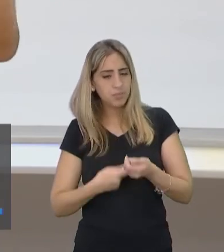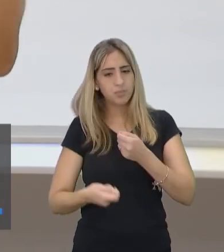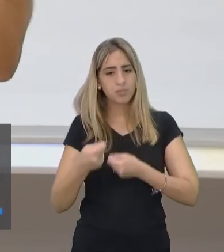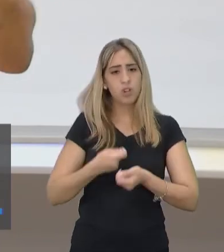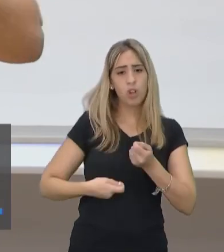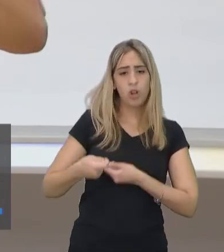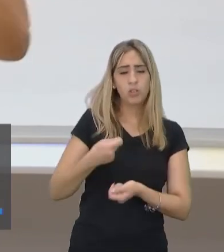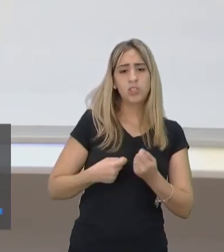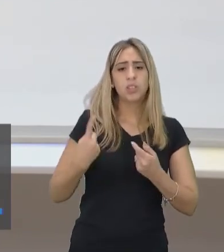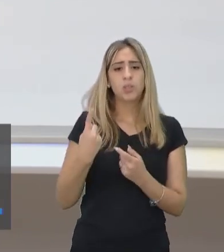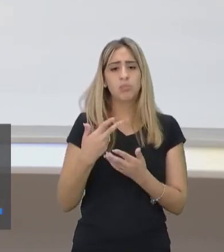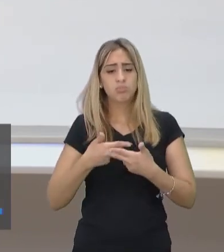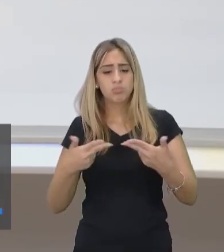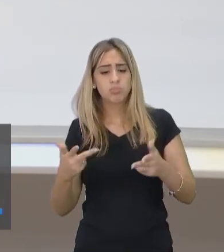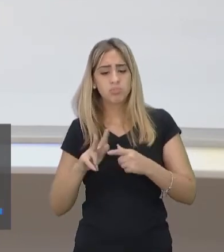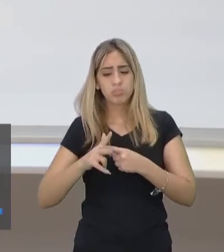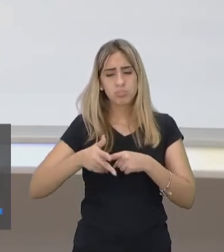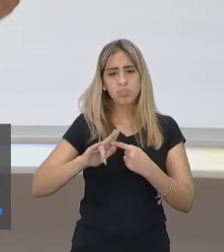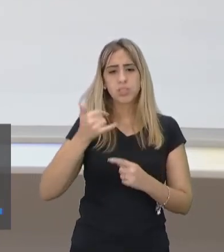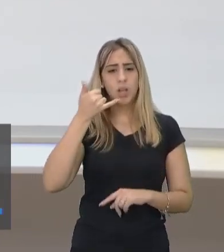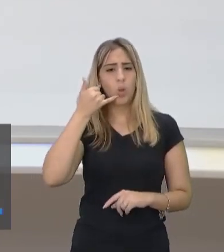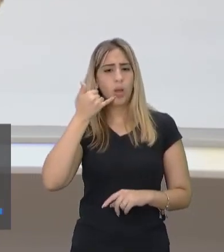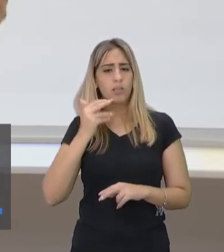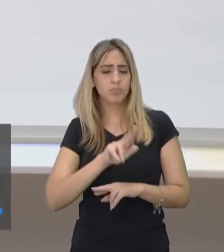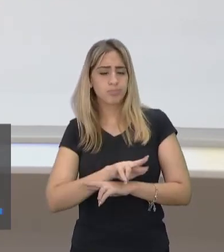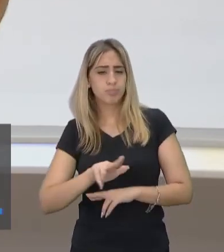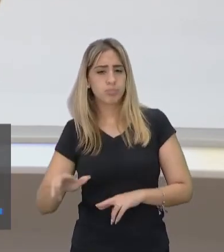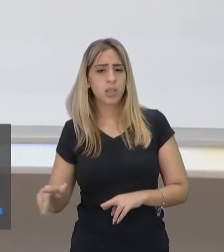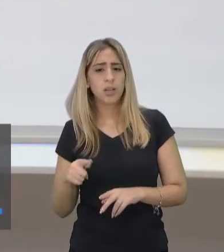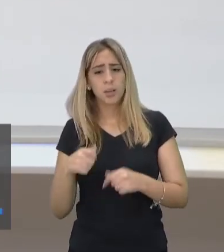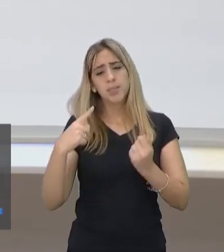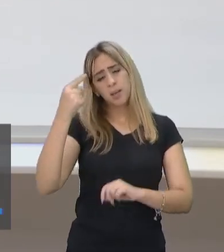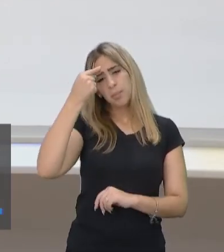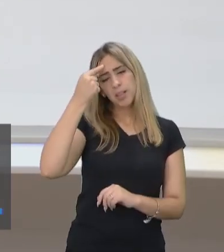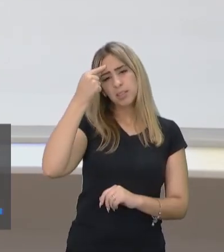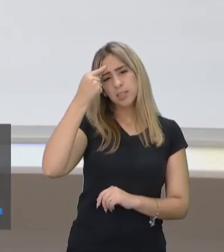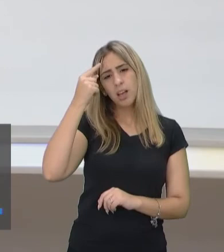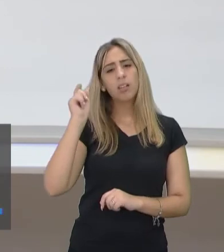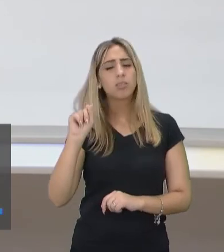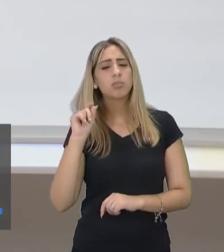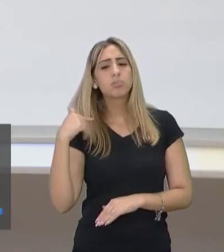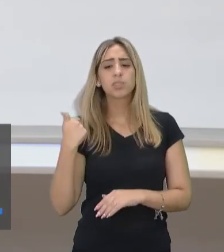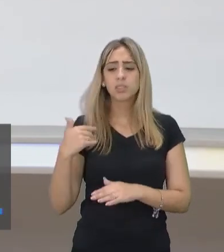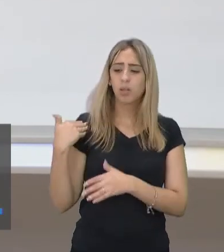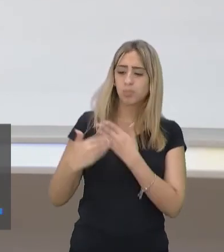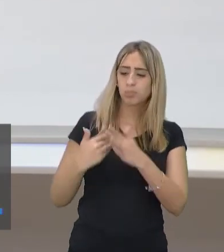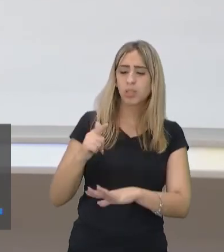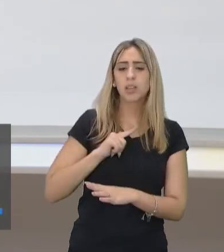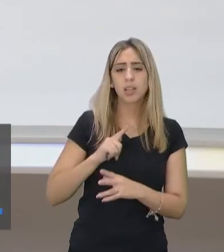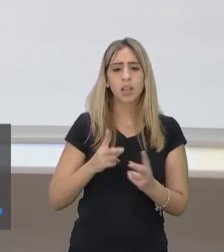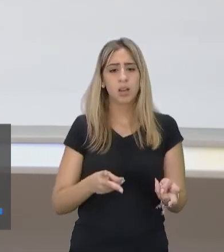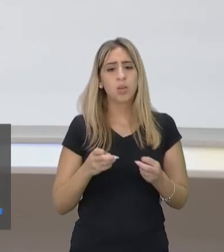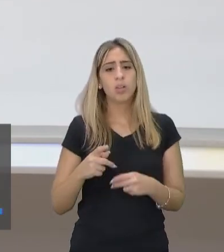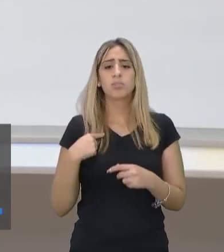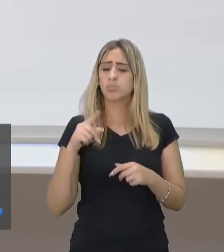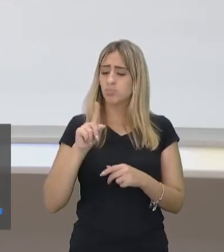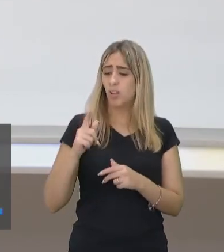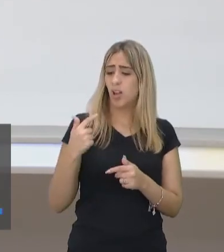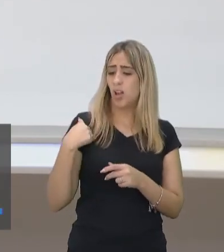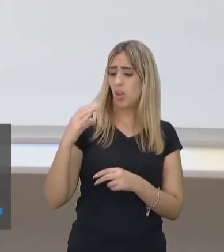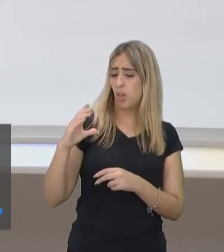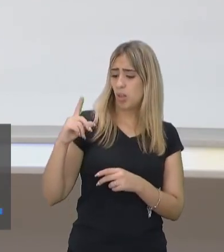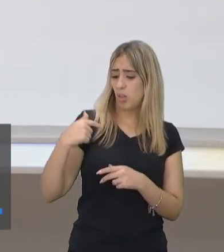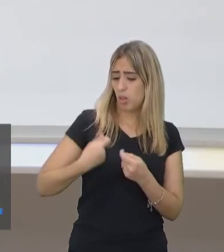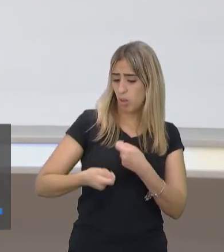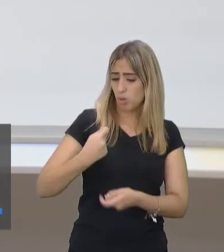uma loja, uma assistência técnica de celulares e tudo mais, ele tem que pensar que aquilo tem que gerar lucro, porque senão a lojinha dele, a assistência